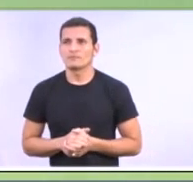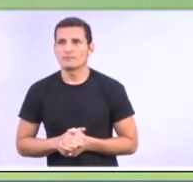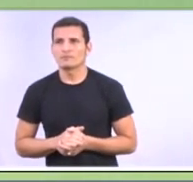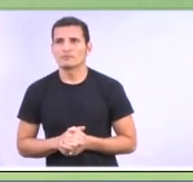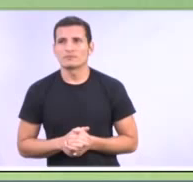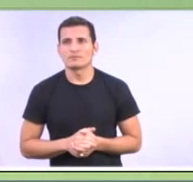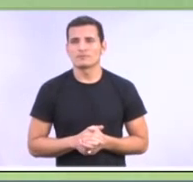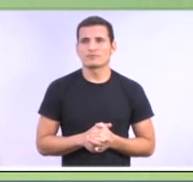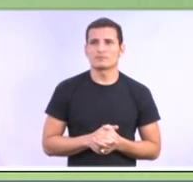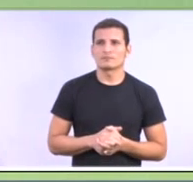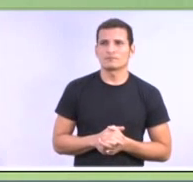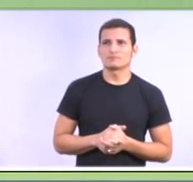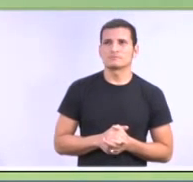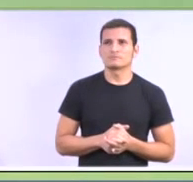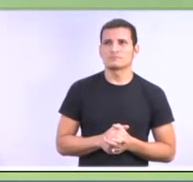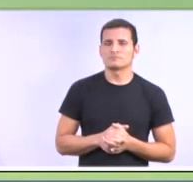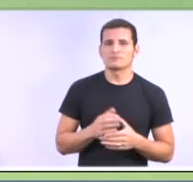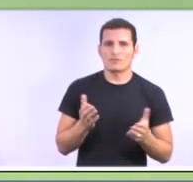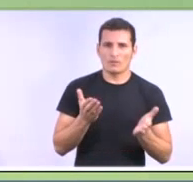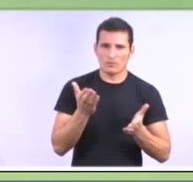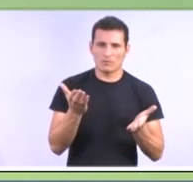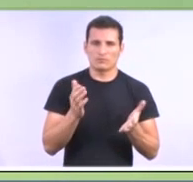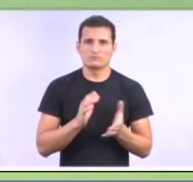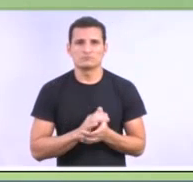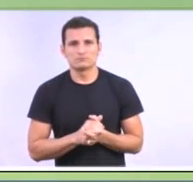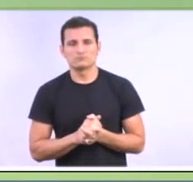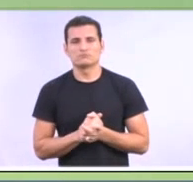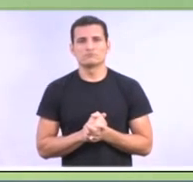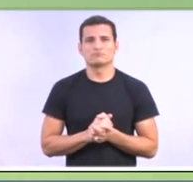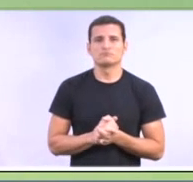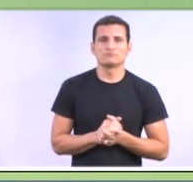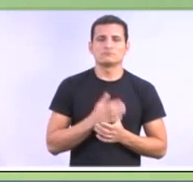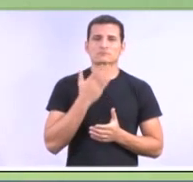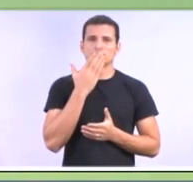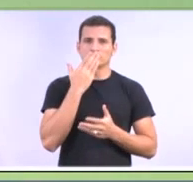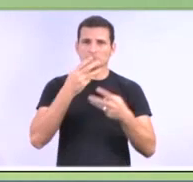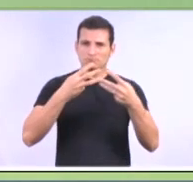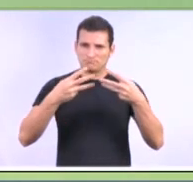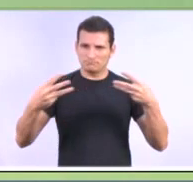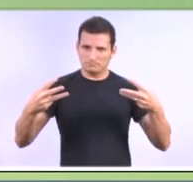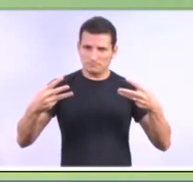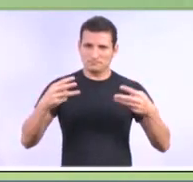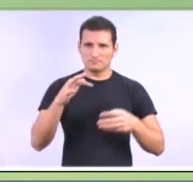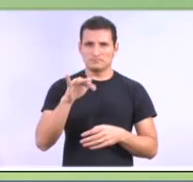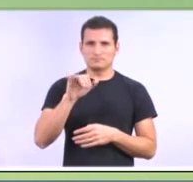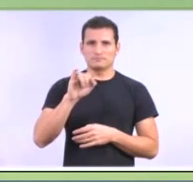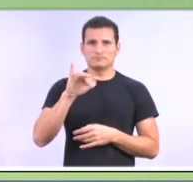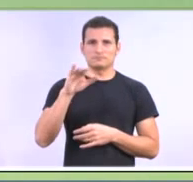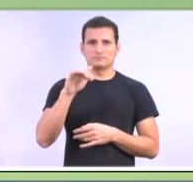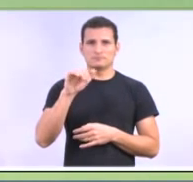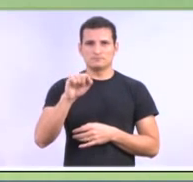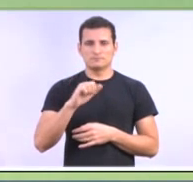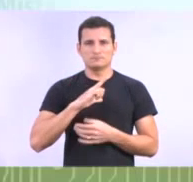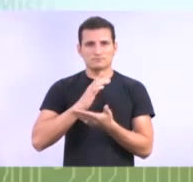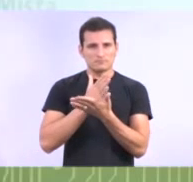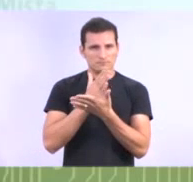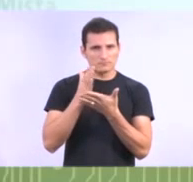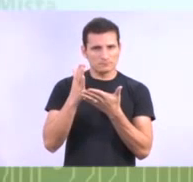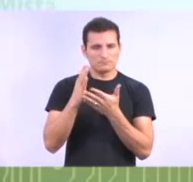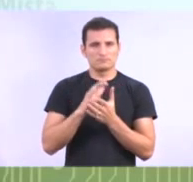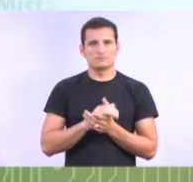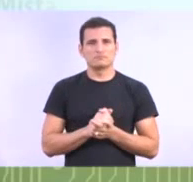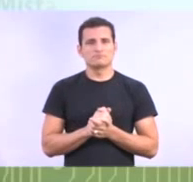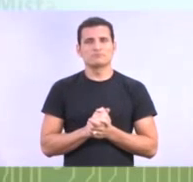Vamos falar sobre as topologias de redes físicas. As topologias também existem algumas, né? Nós vamos